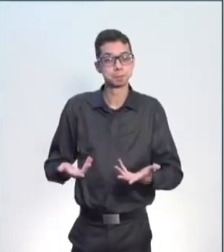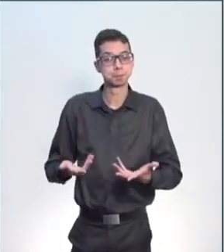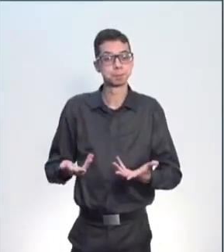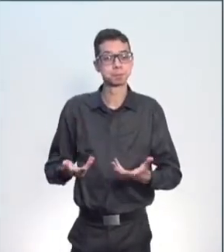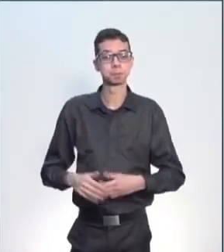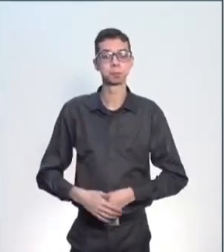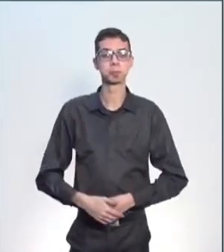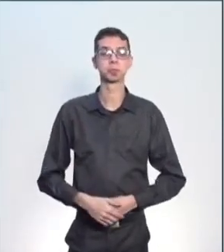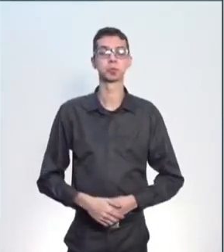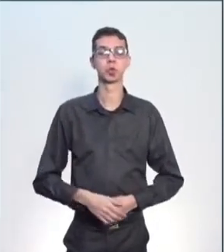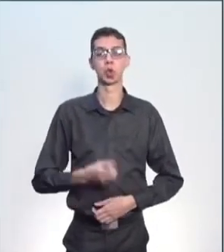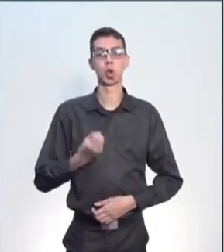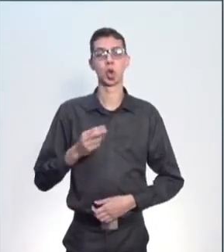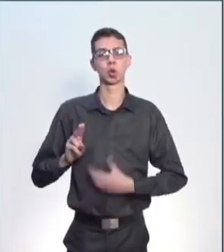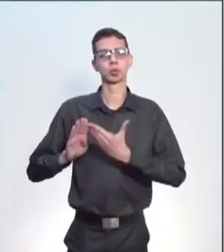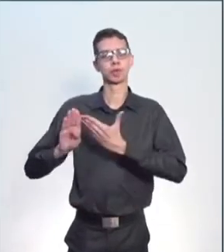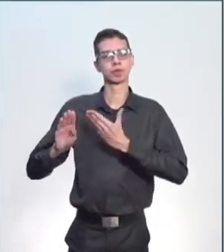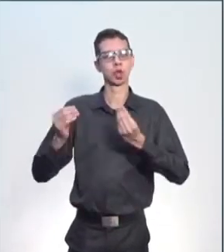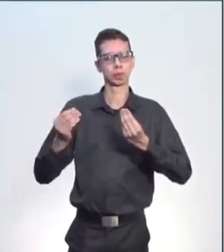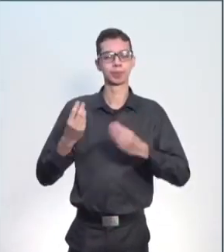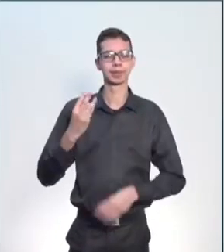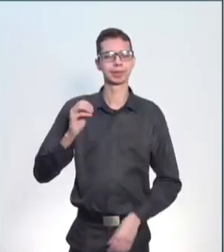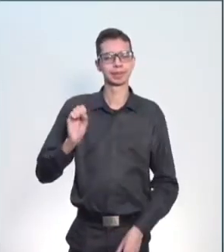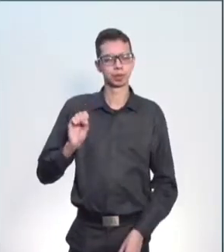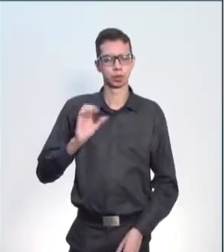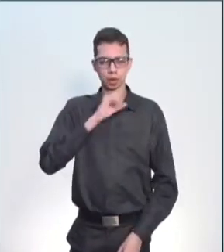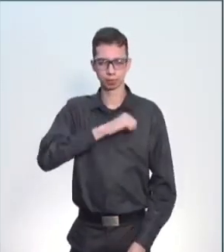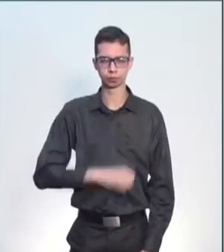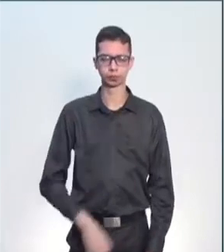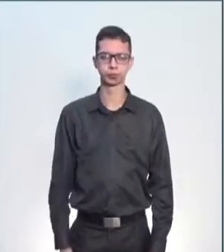F. Vamos lá? 30 segundos.